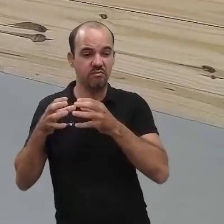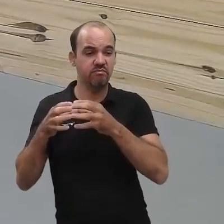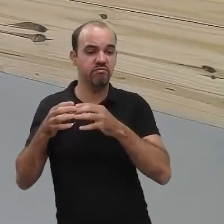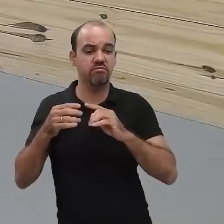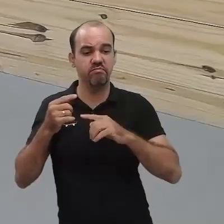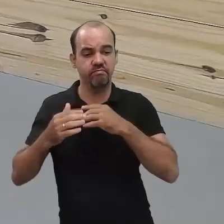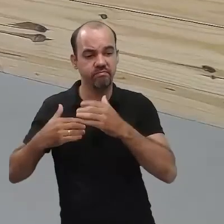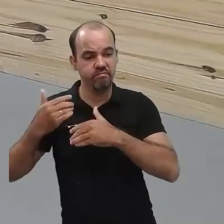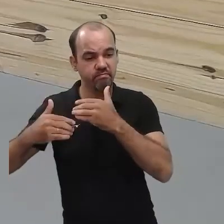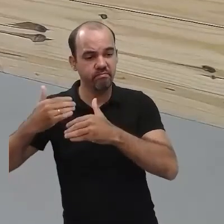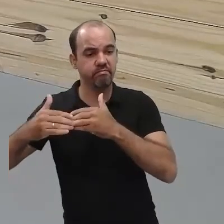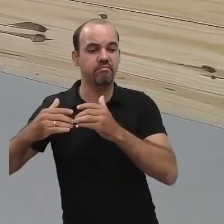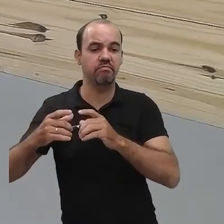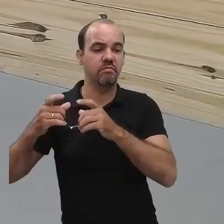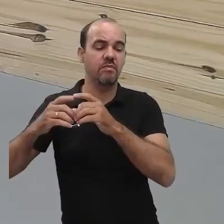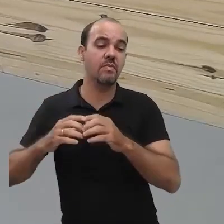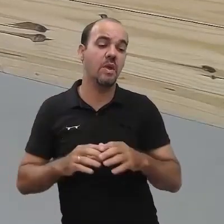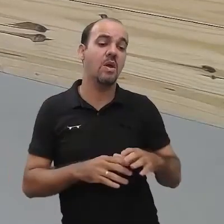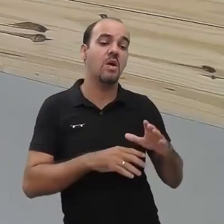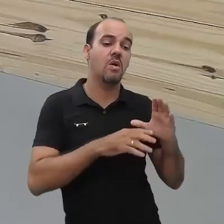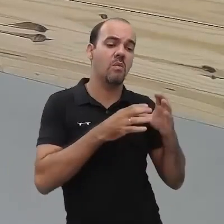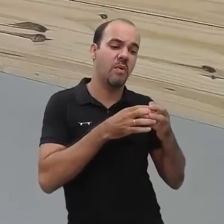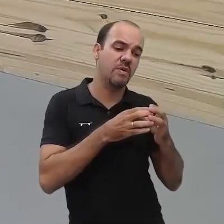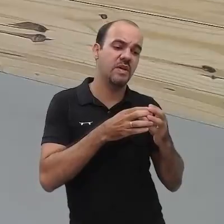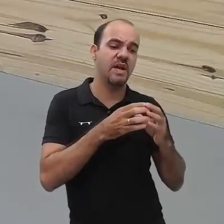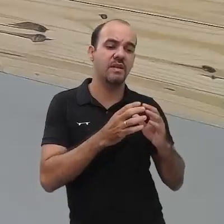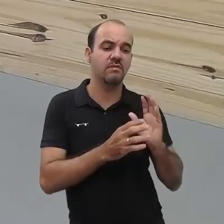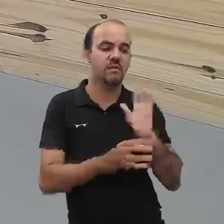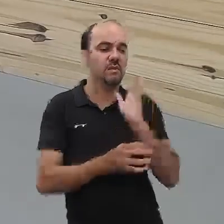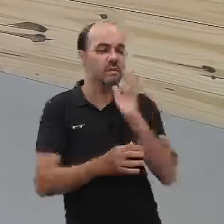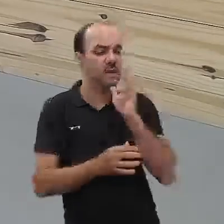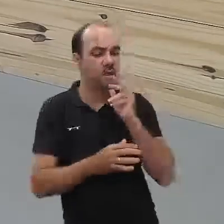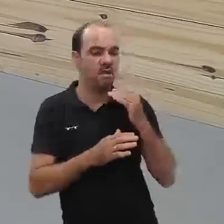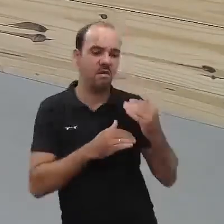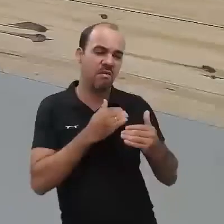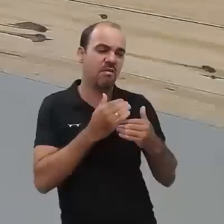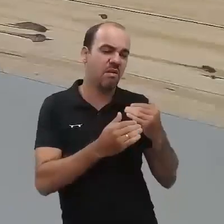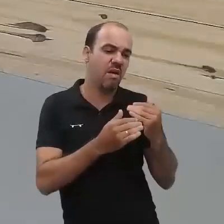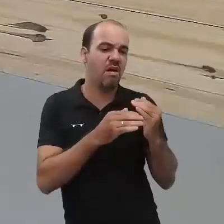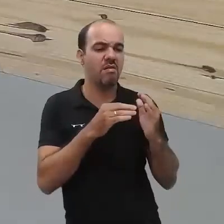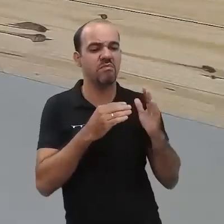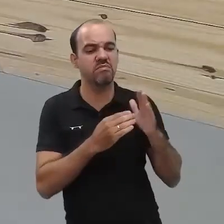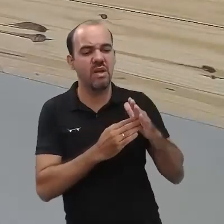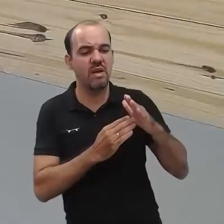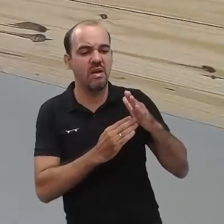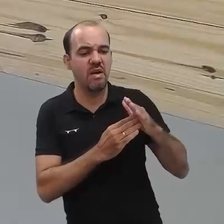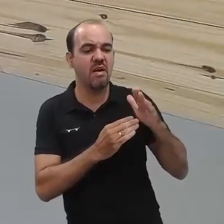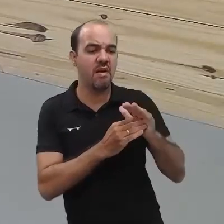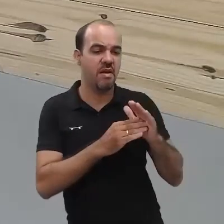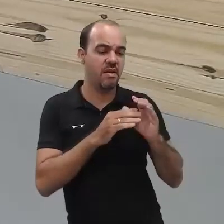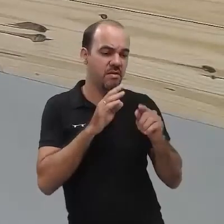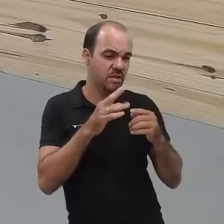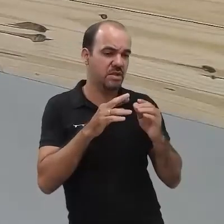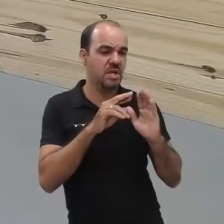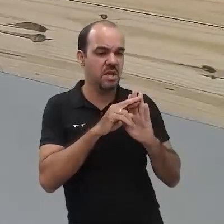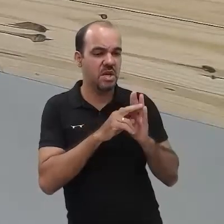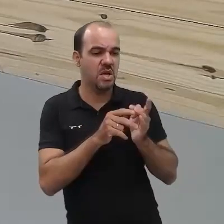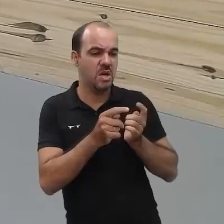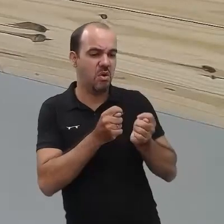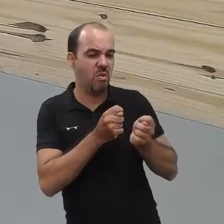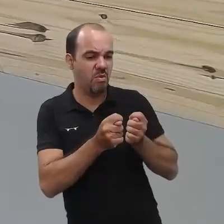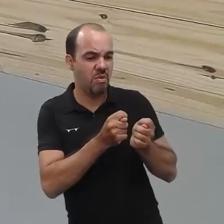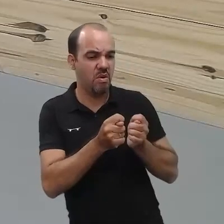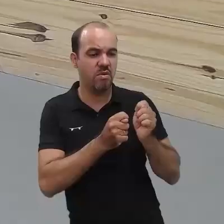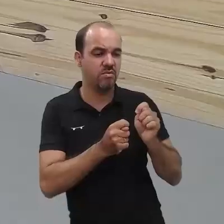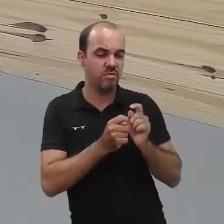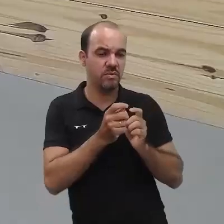que permitia apenas pequenos avanços, né? O mais do mesmo. Avançar um pouco, mas manter sempre a rédea para que